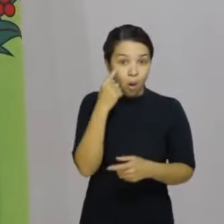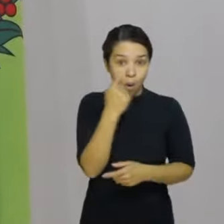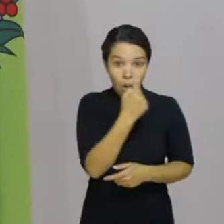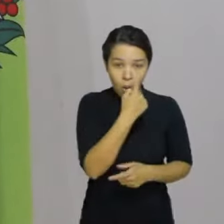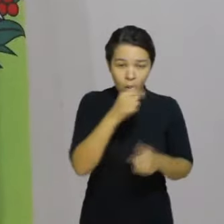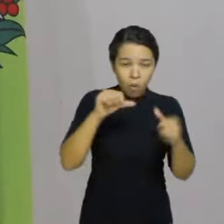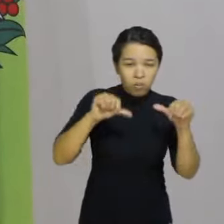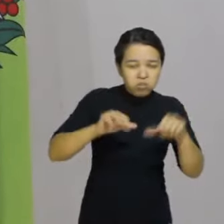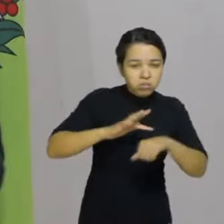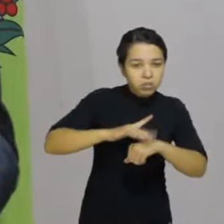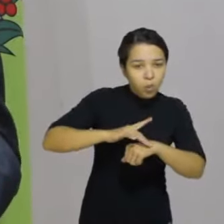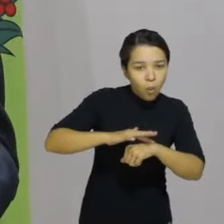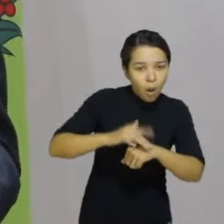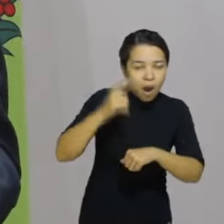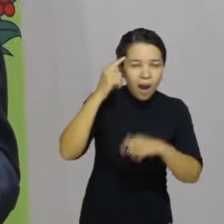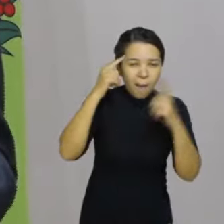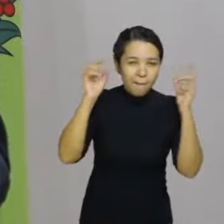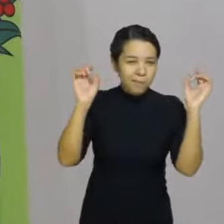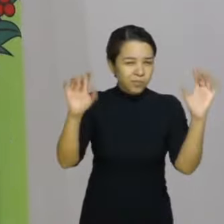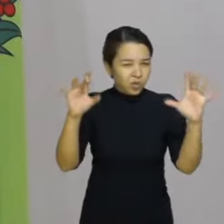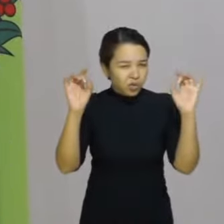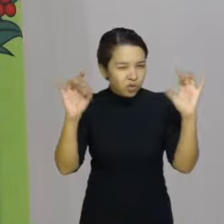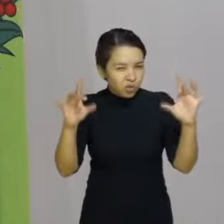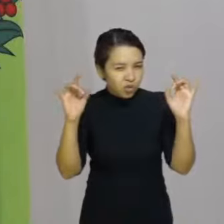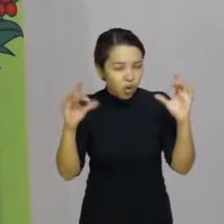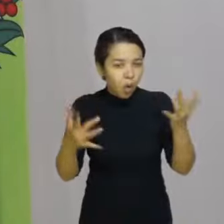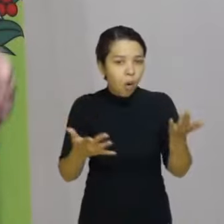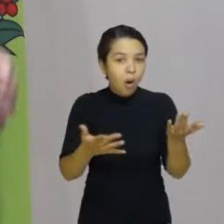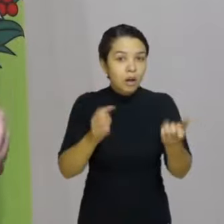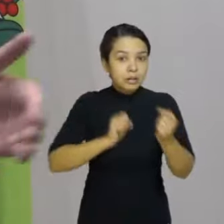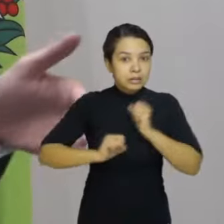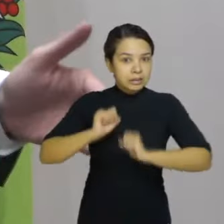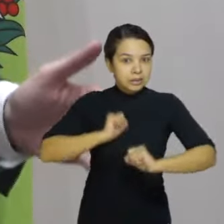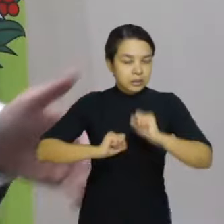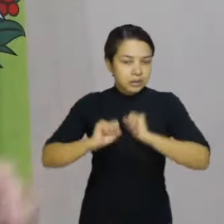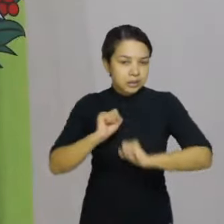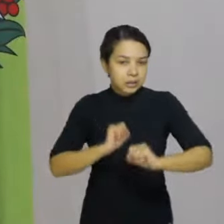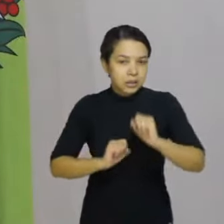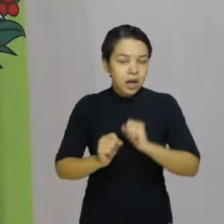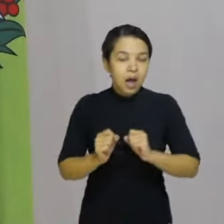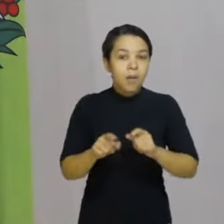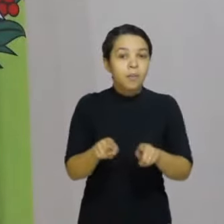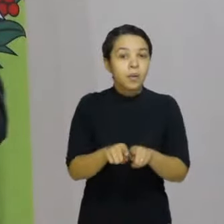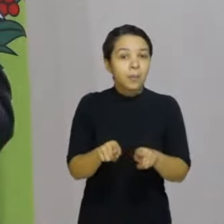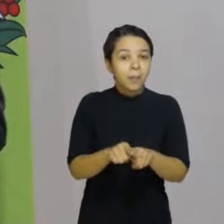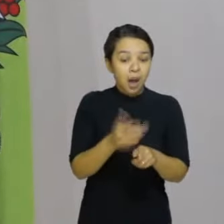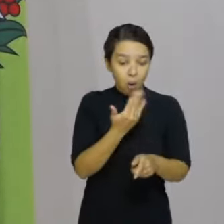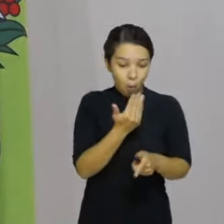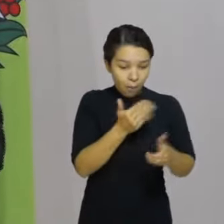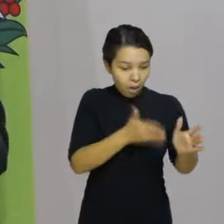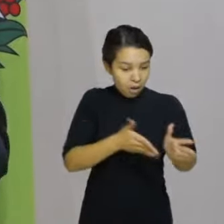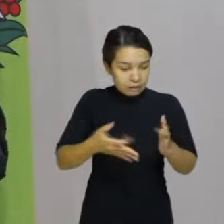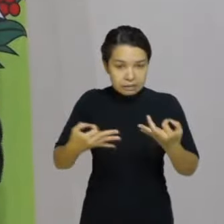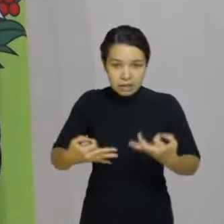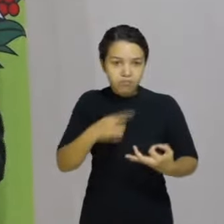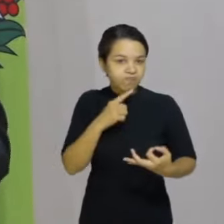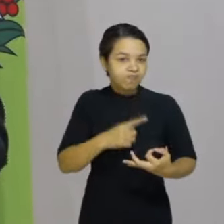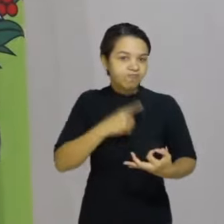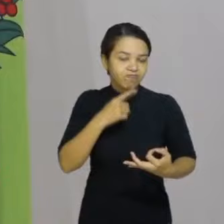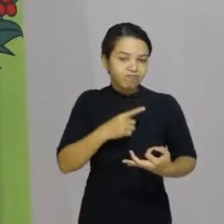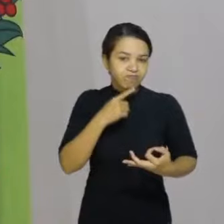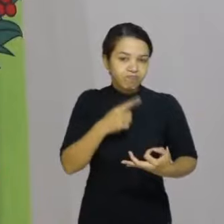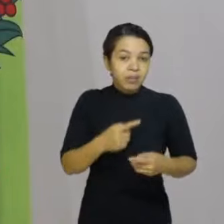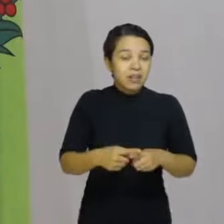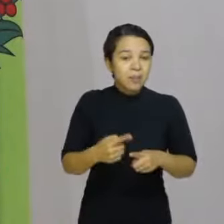ansiedade, depressão, uma alimentação menos saudável, por via de consequência, muito mais sobrepeso, muito mais ansiedade, o